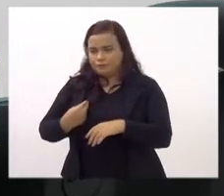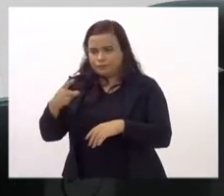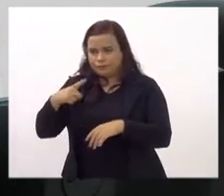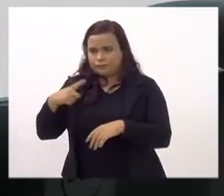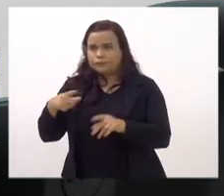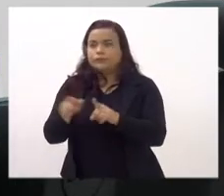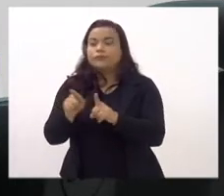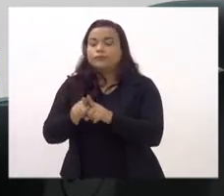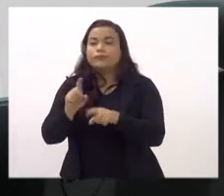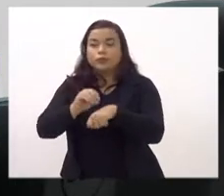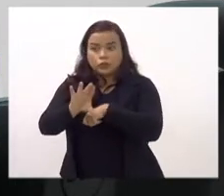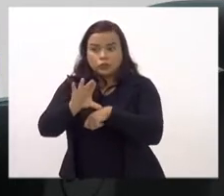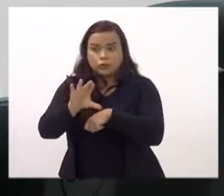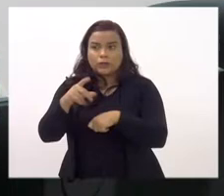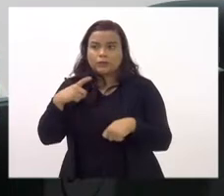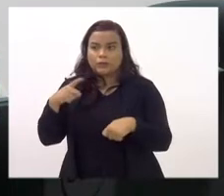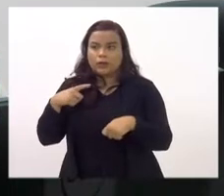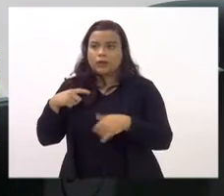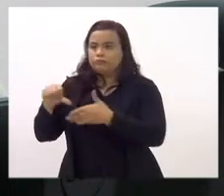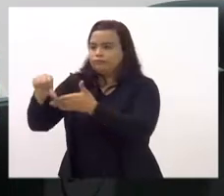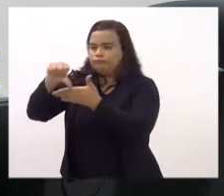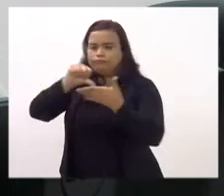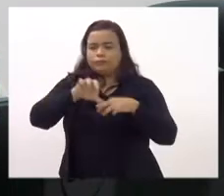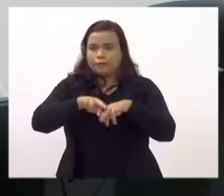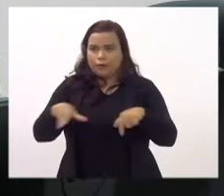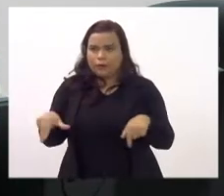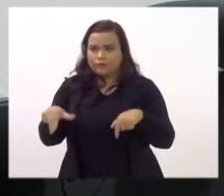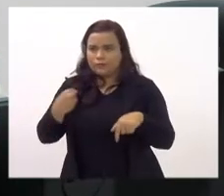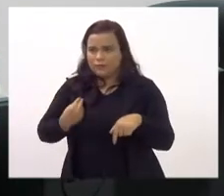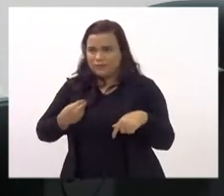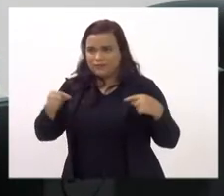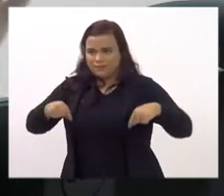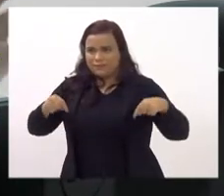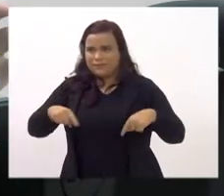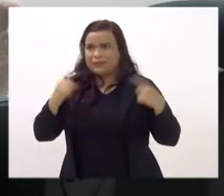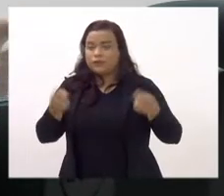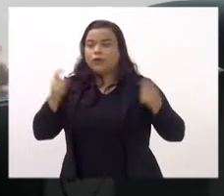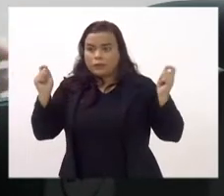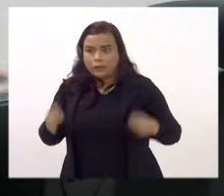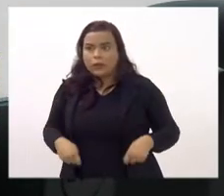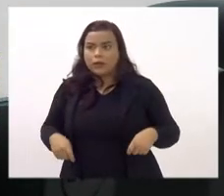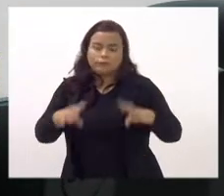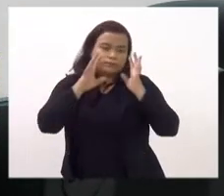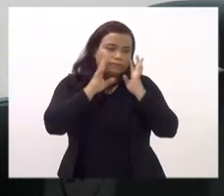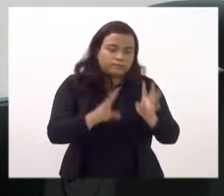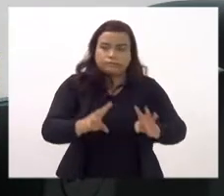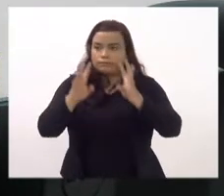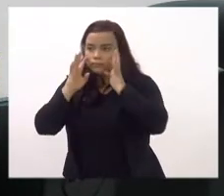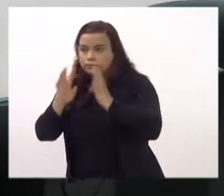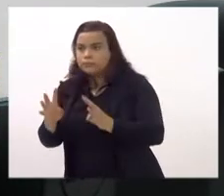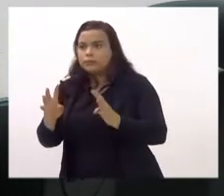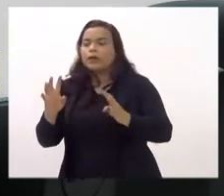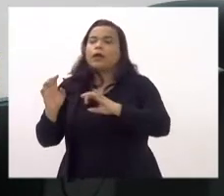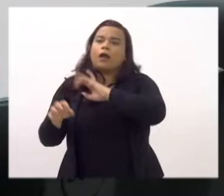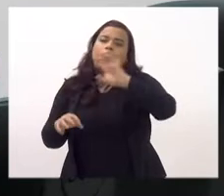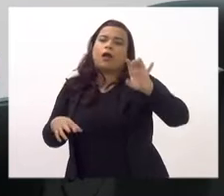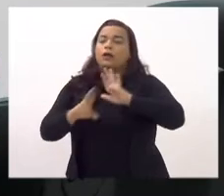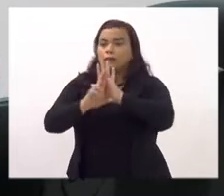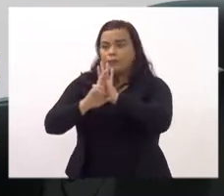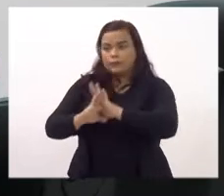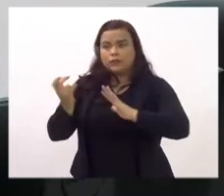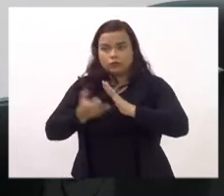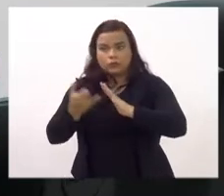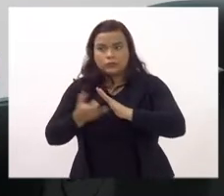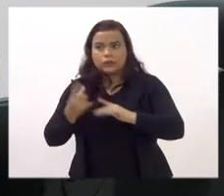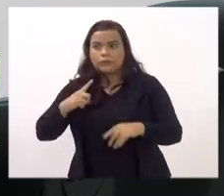sugestão a esses órgãos do governo, que a gente pudesse ouvir inicialmente aqui os representantes das